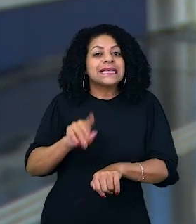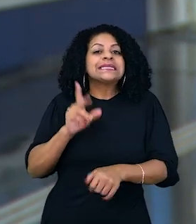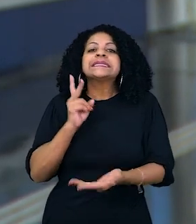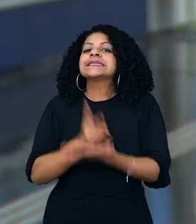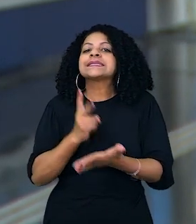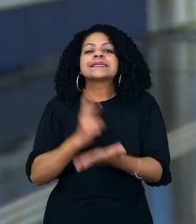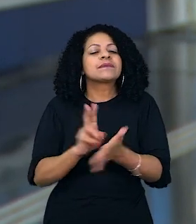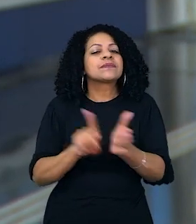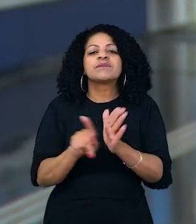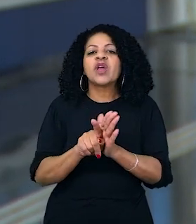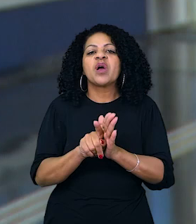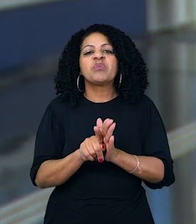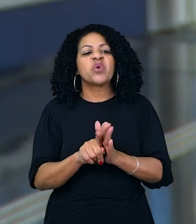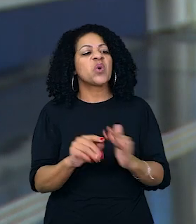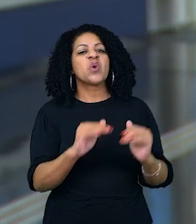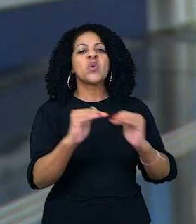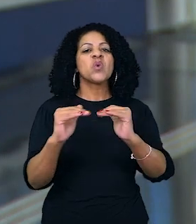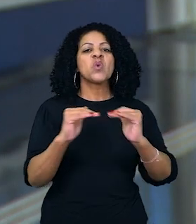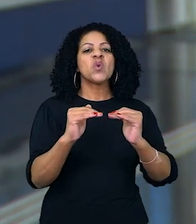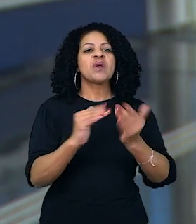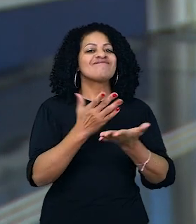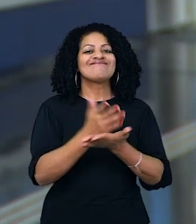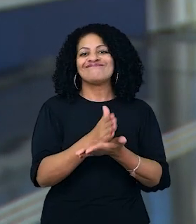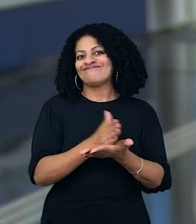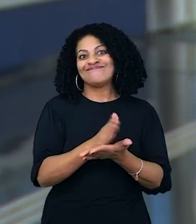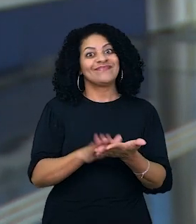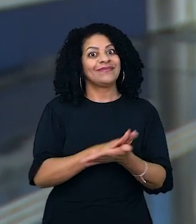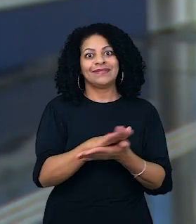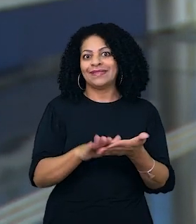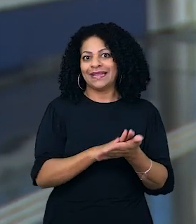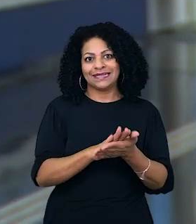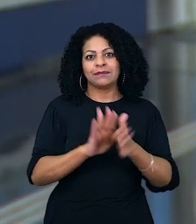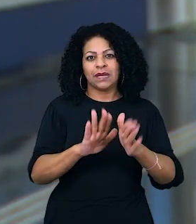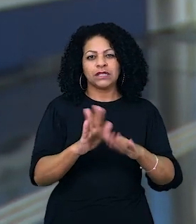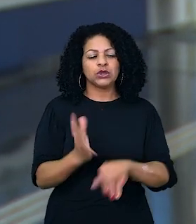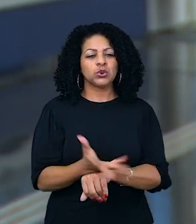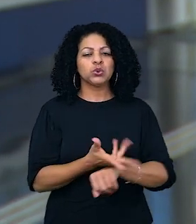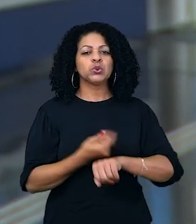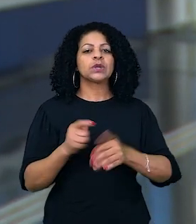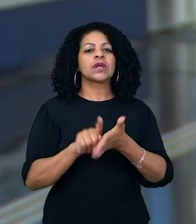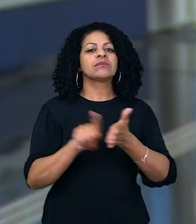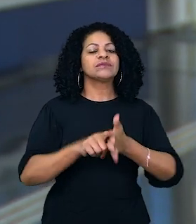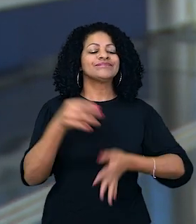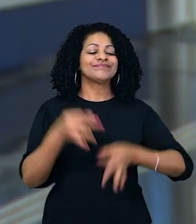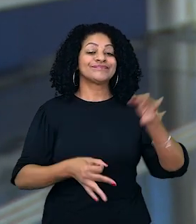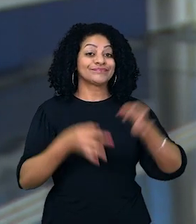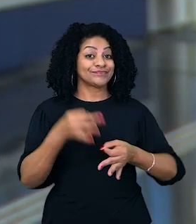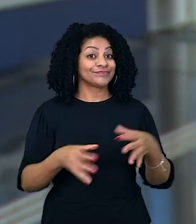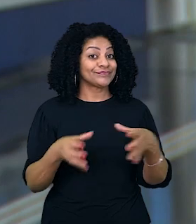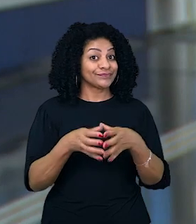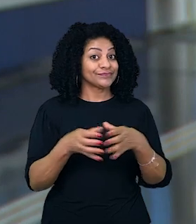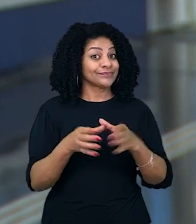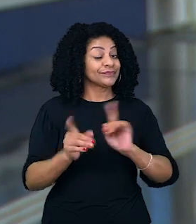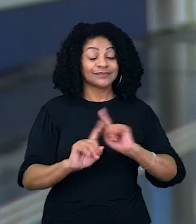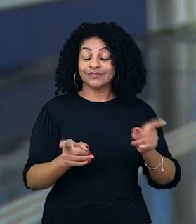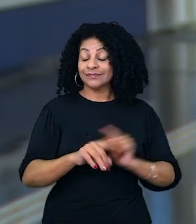sem deficiência. As alegações, porém, não convenceram o juízo de primeiro grau nem o